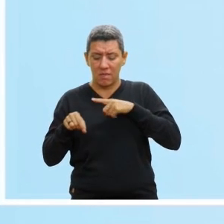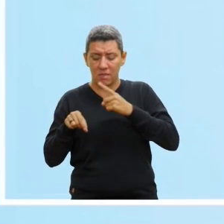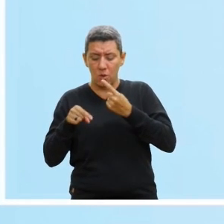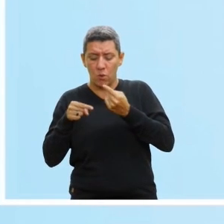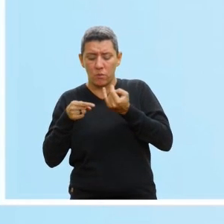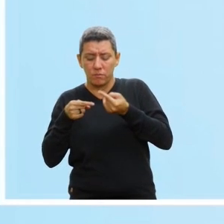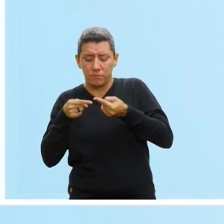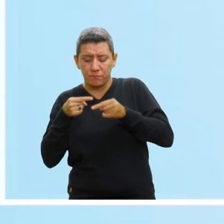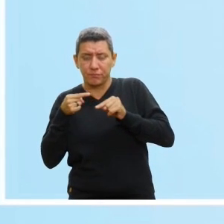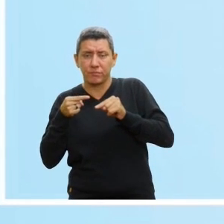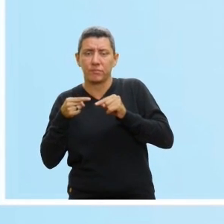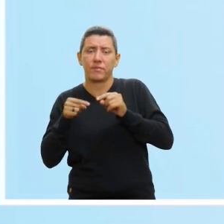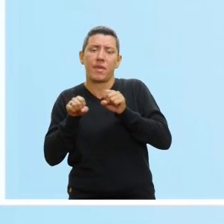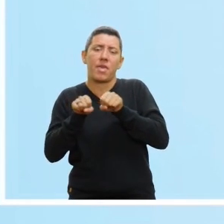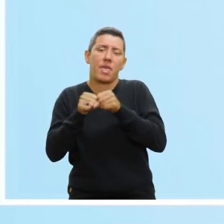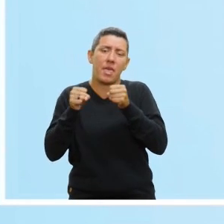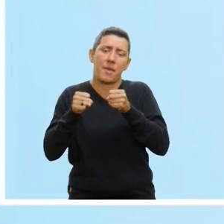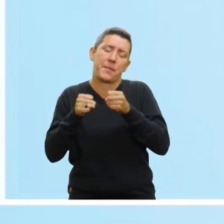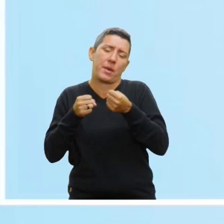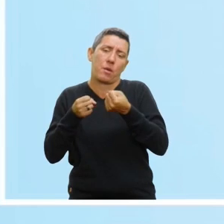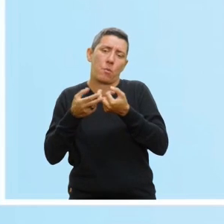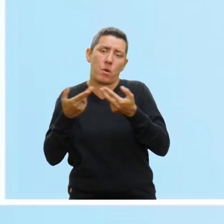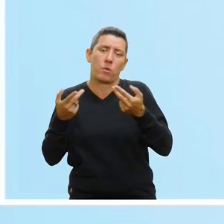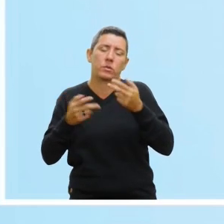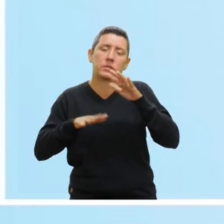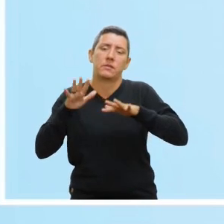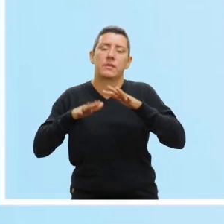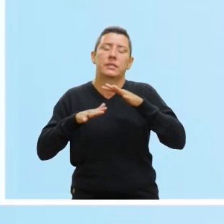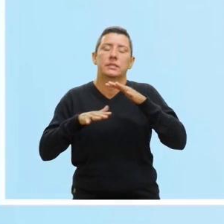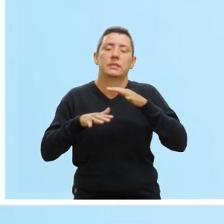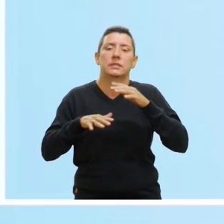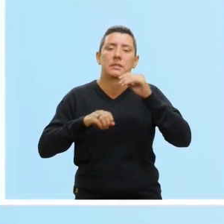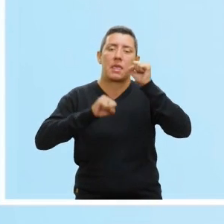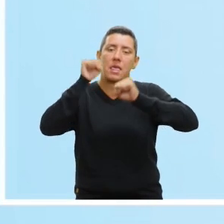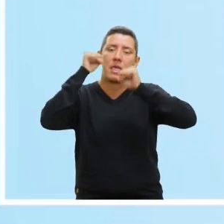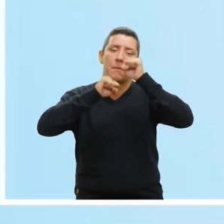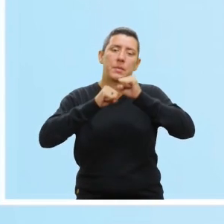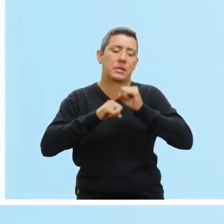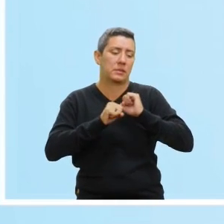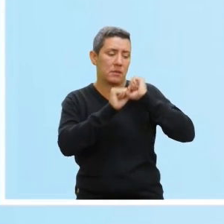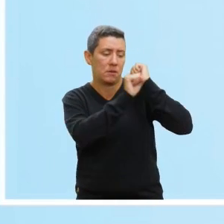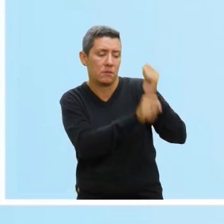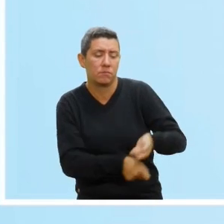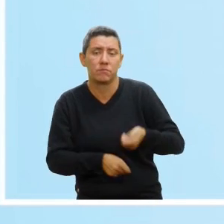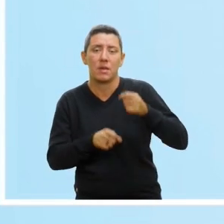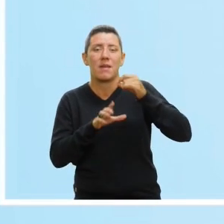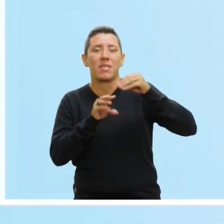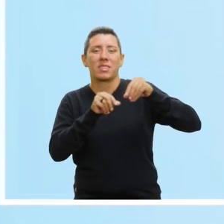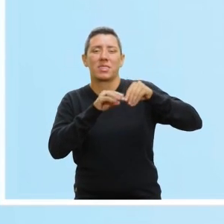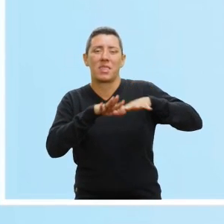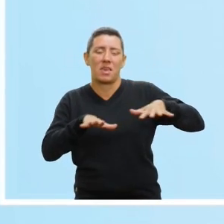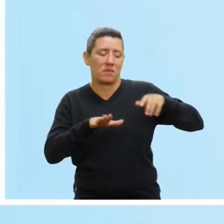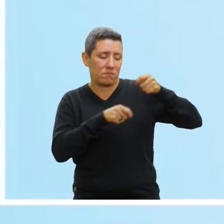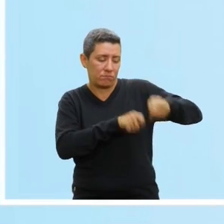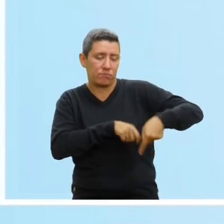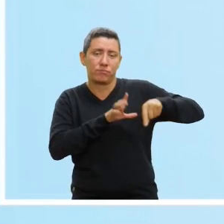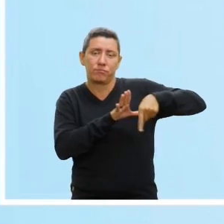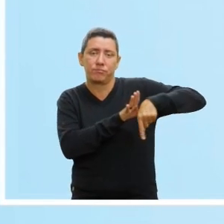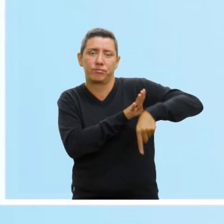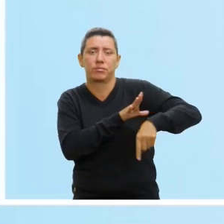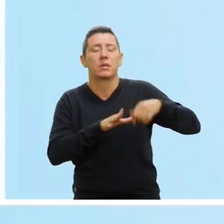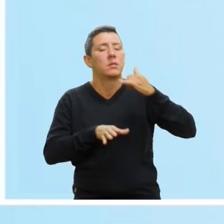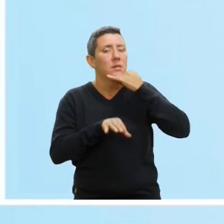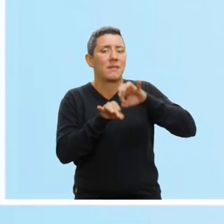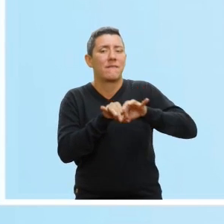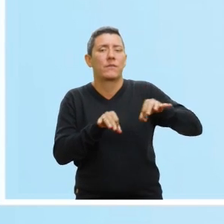muito comum rompimentos na fibra, alguma empresa fazendo uma escavação, furou a fibra na estrada onde passava uma fibra